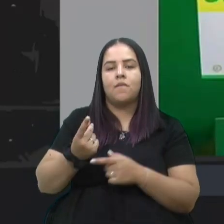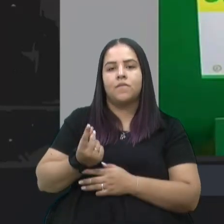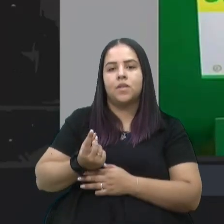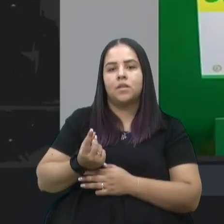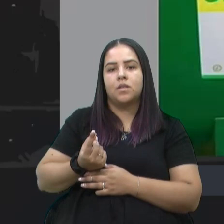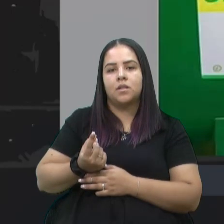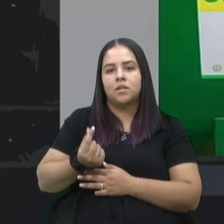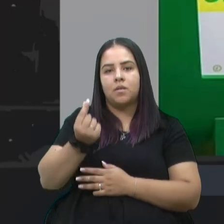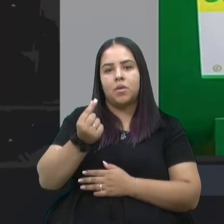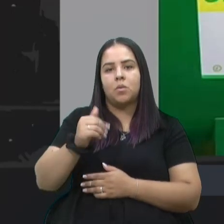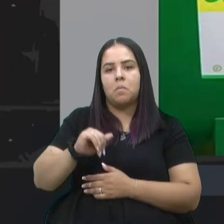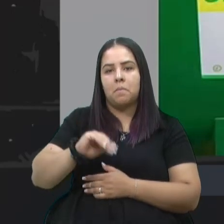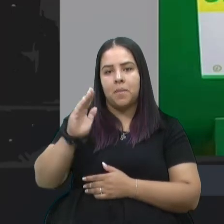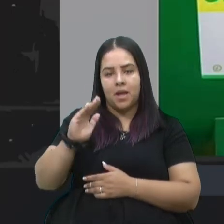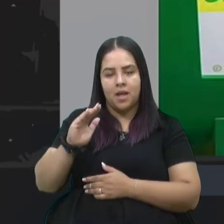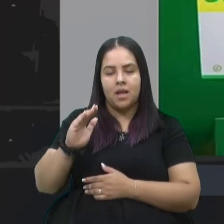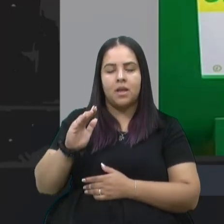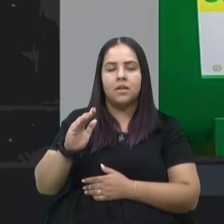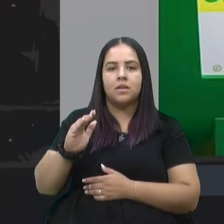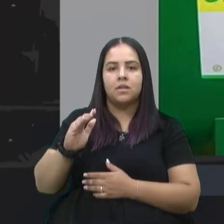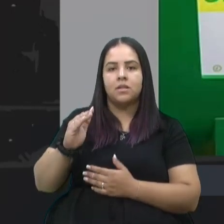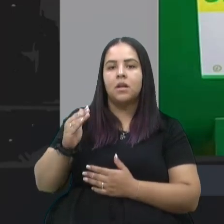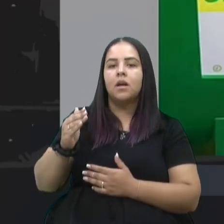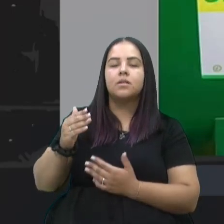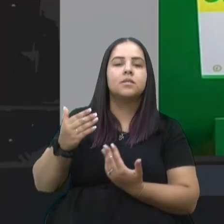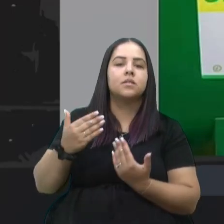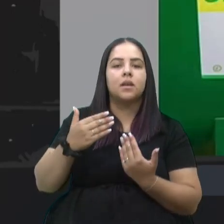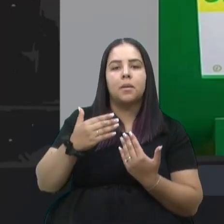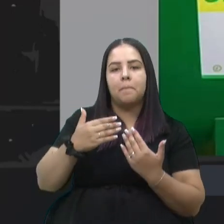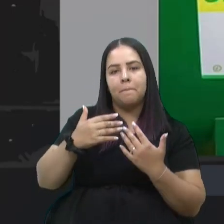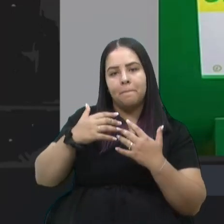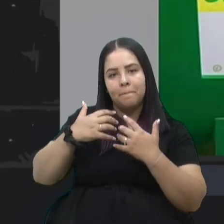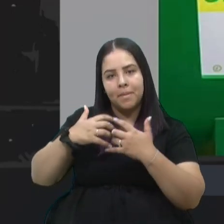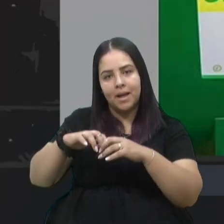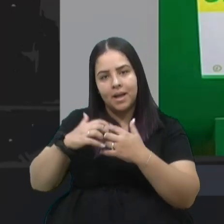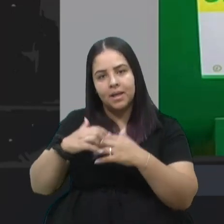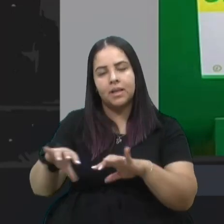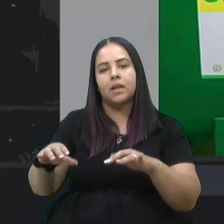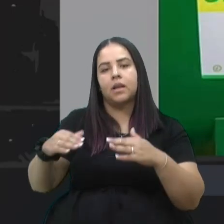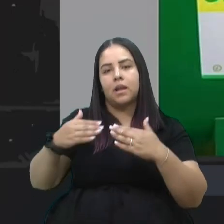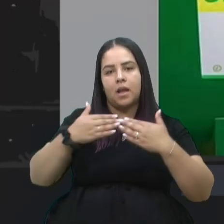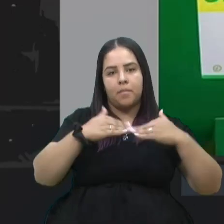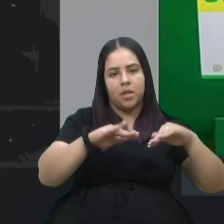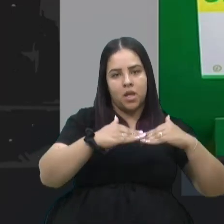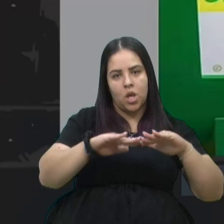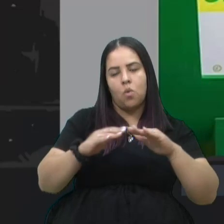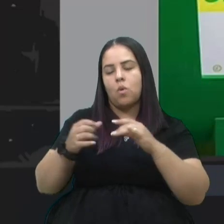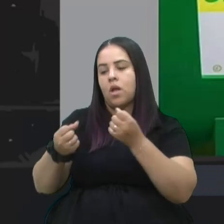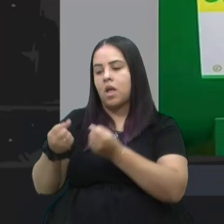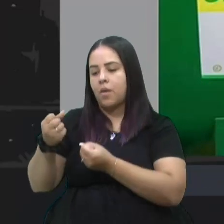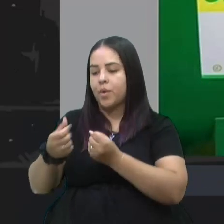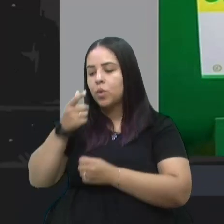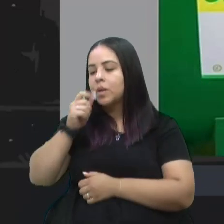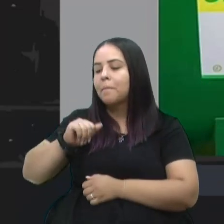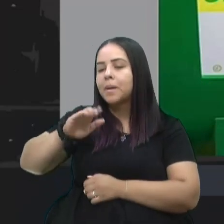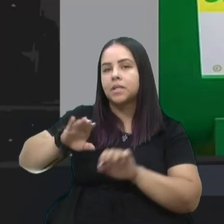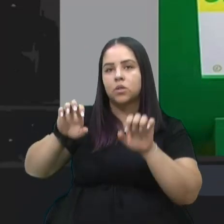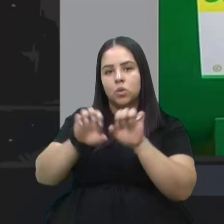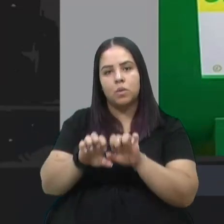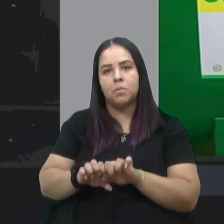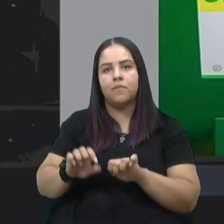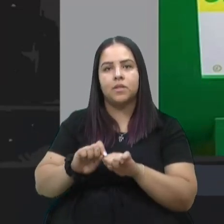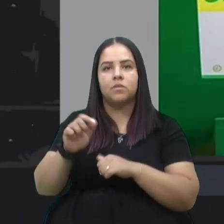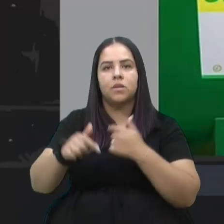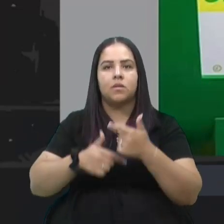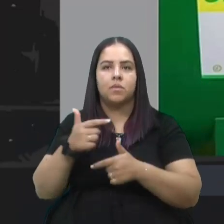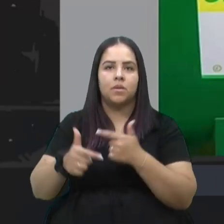mais máquinas, mais caminhões, mais carros, para que ela tenha mais estrutura para desempenhar o trabalho. Mas ela